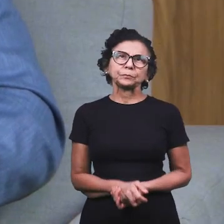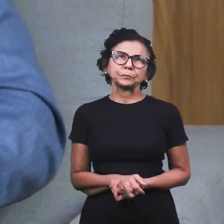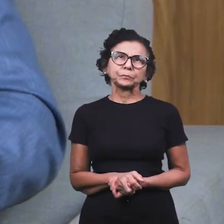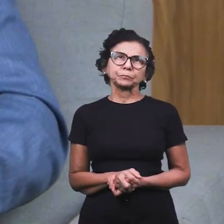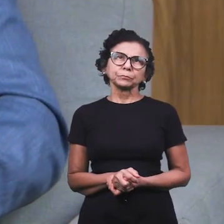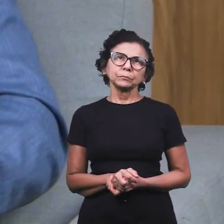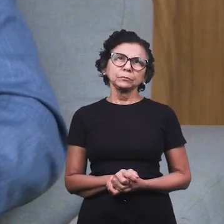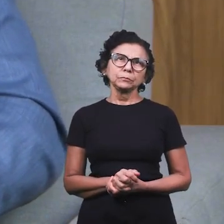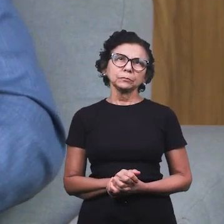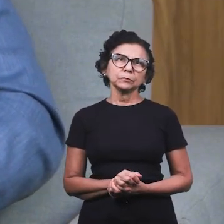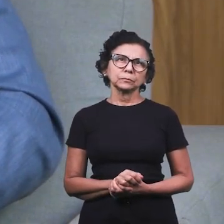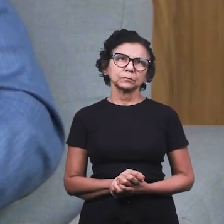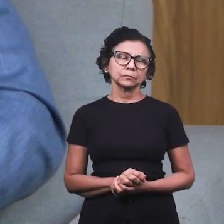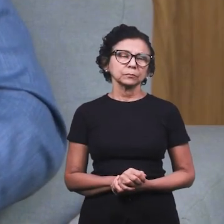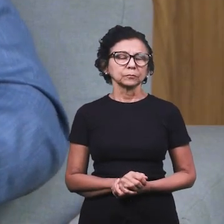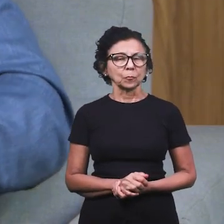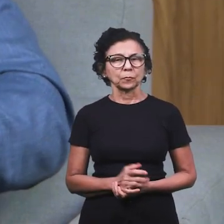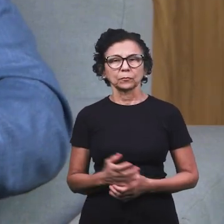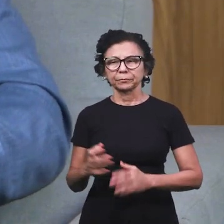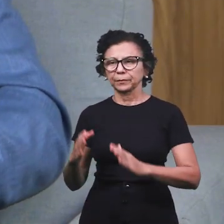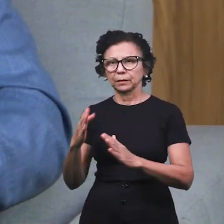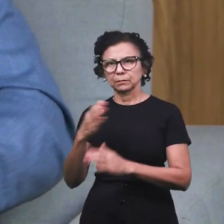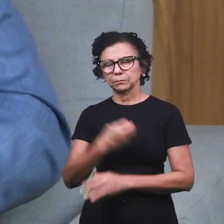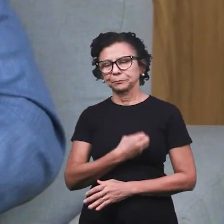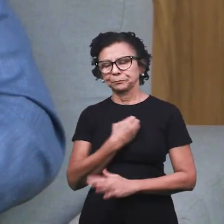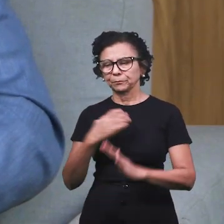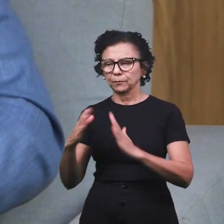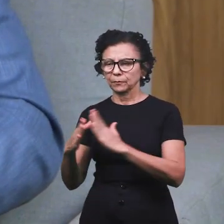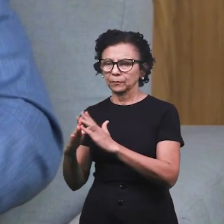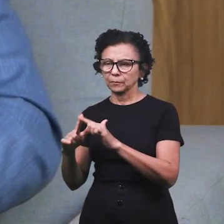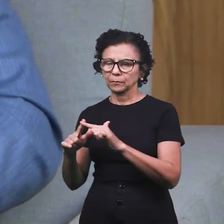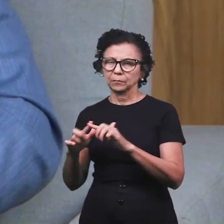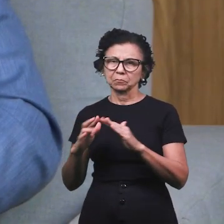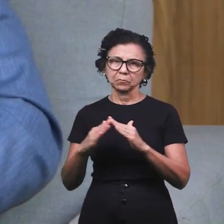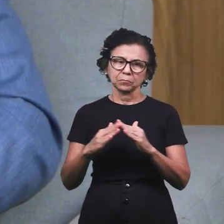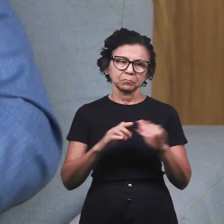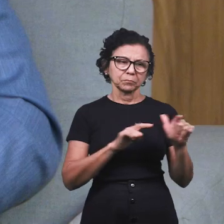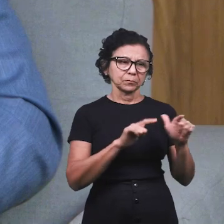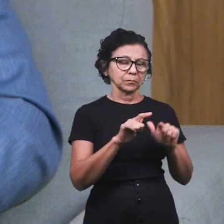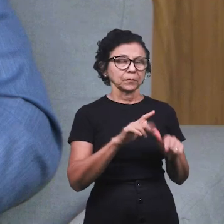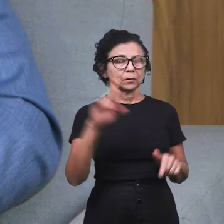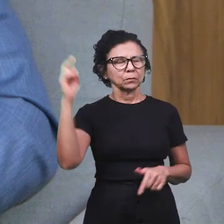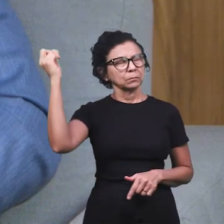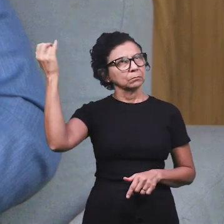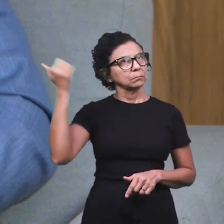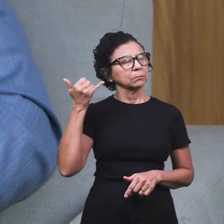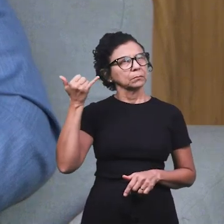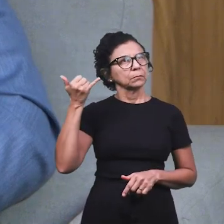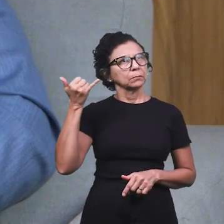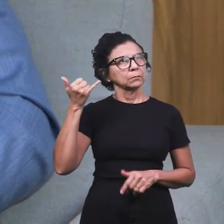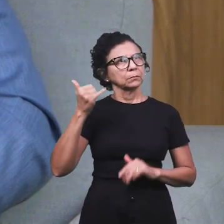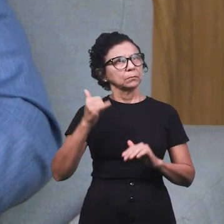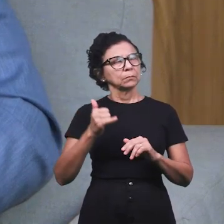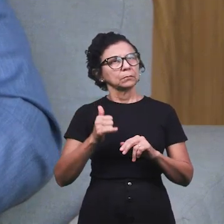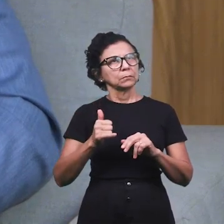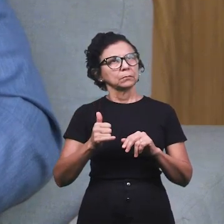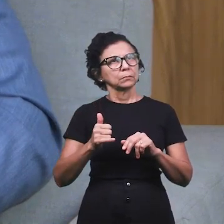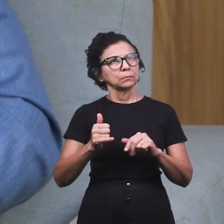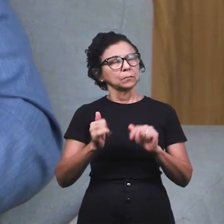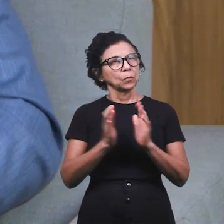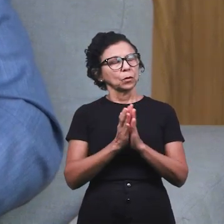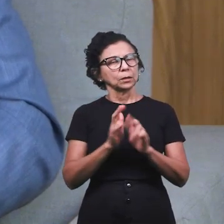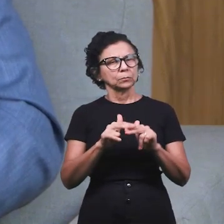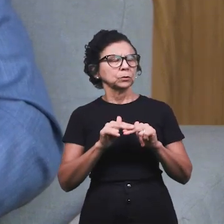ali no seu ambiente, seja na sua igreja, em casa, do trabalho, e o Senhor revela, ora por este motivo,